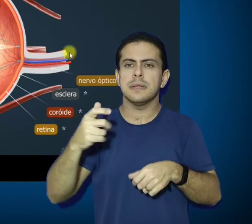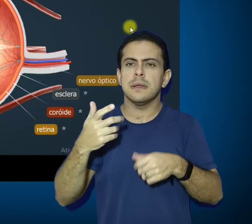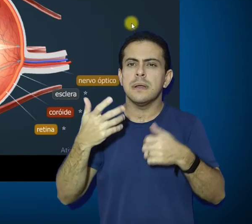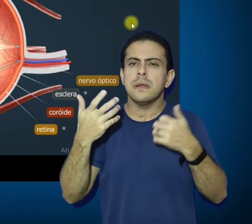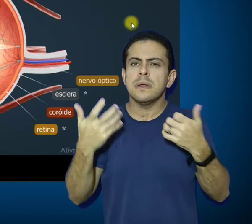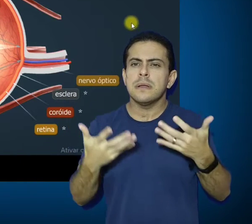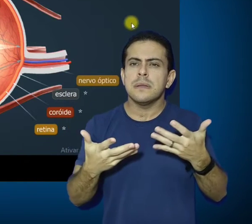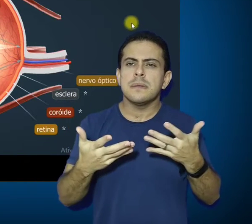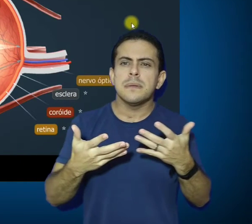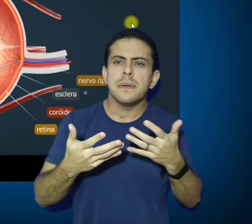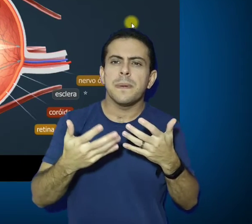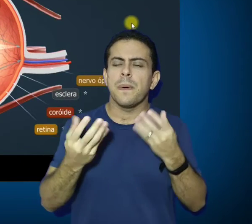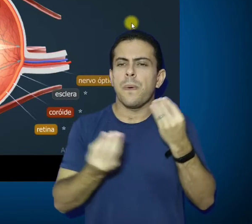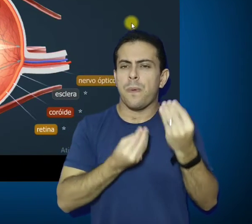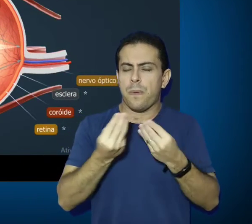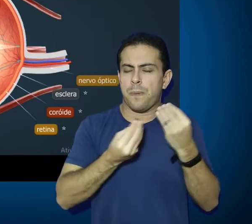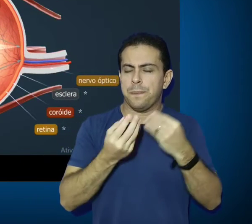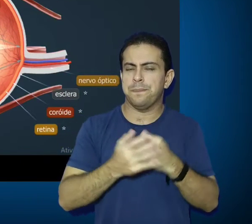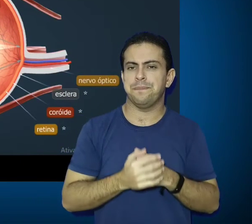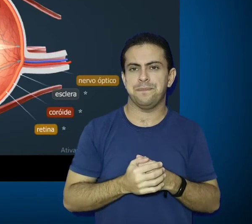fazem a